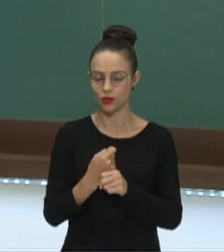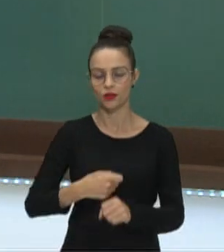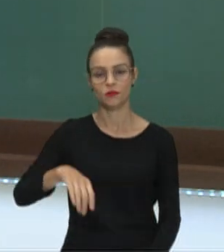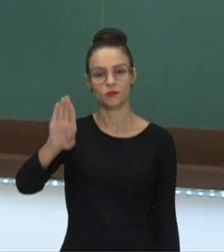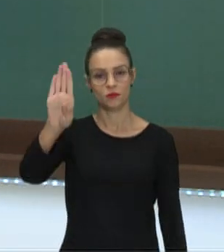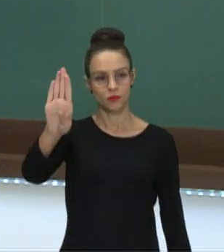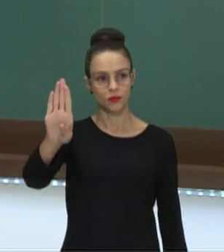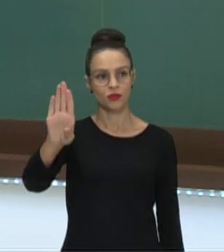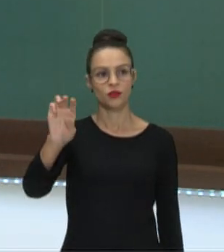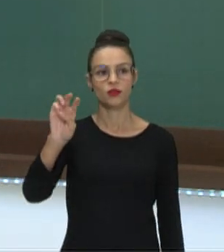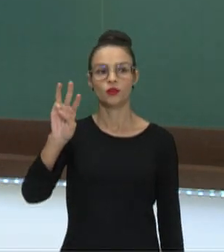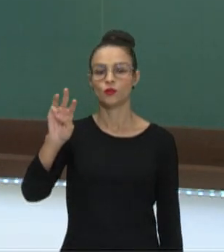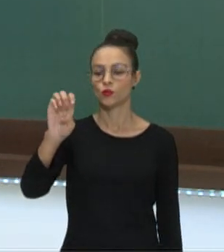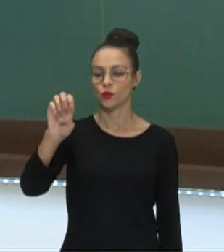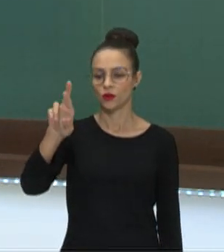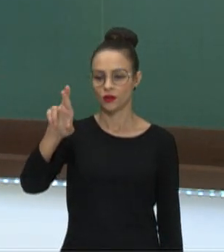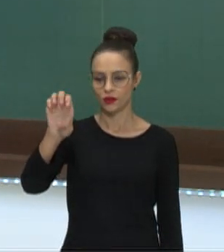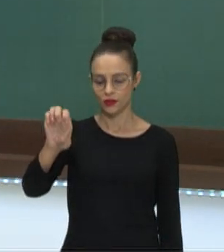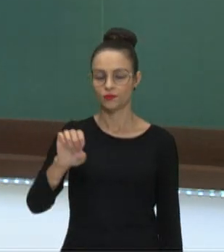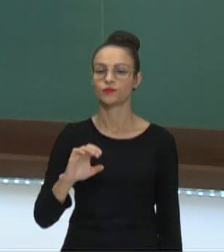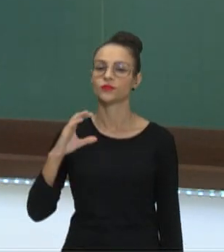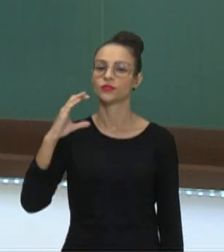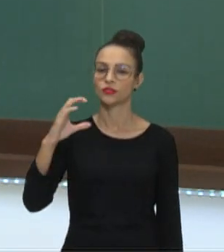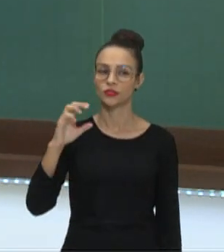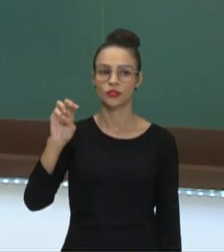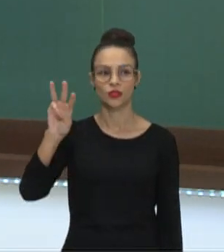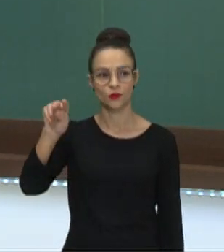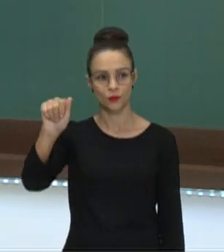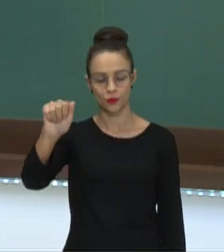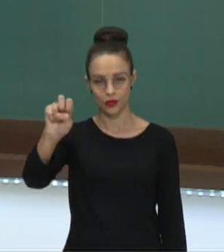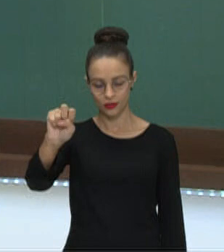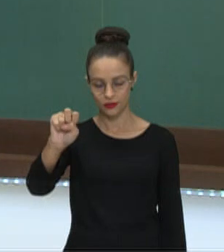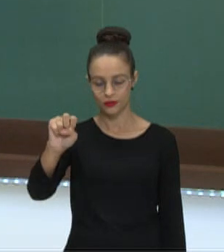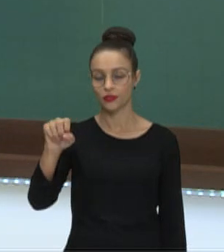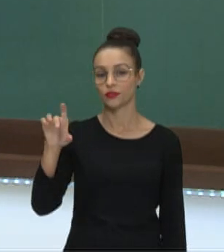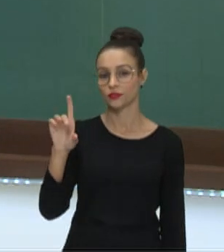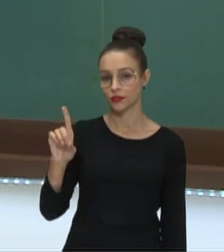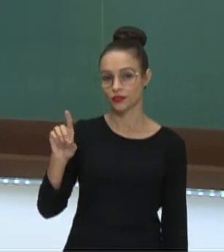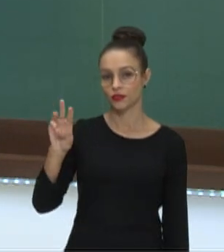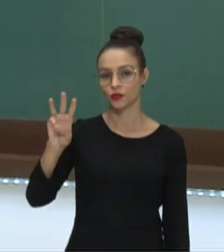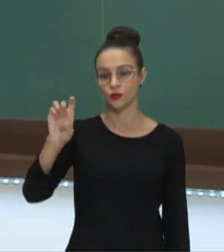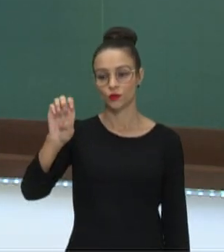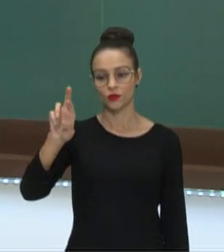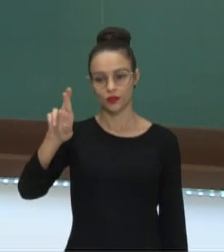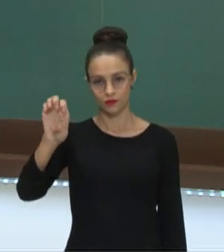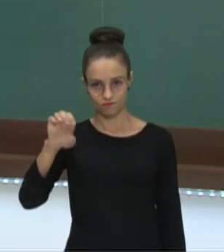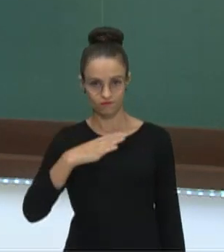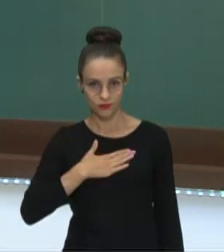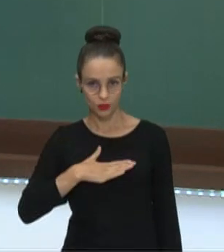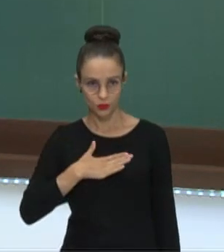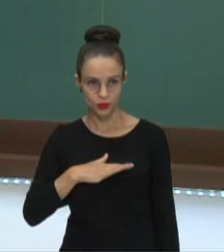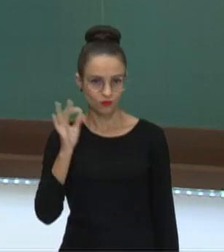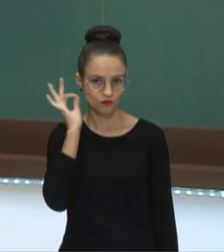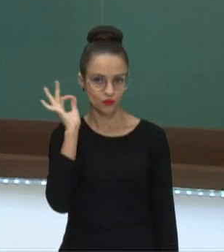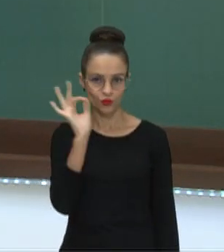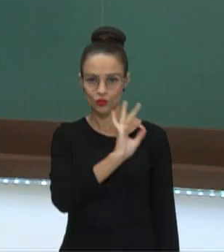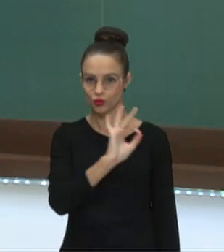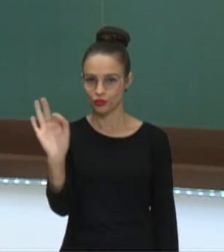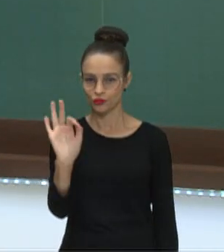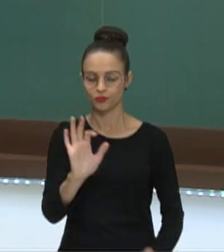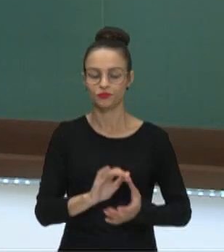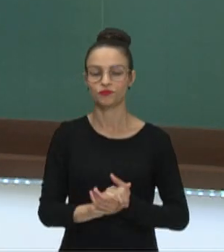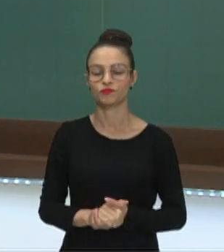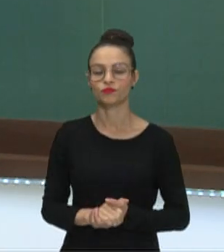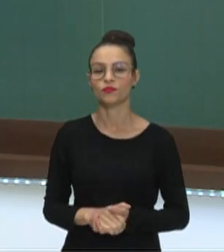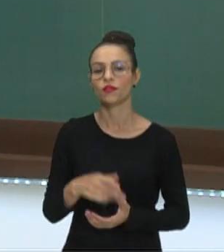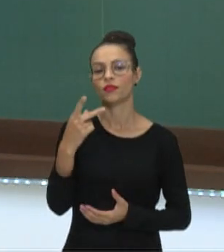Letra B, were. Letra C, was. E letra D, were. Tranquilo? Ótimo.